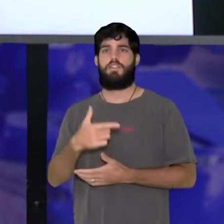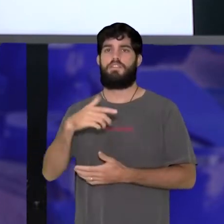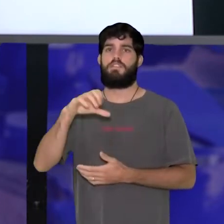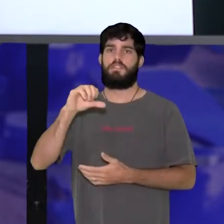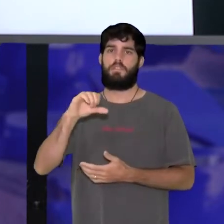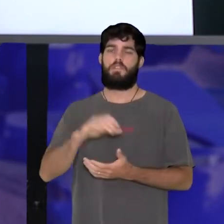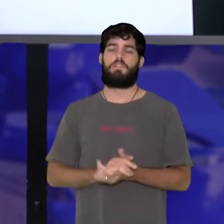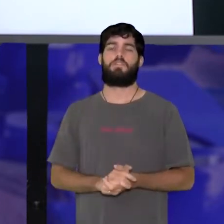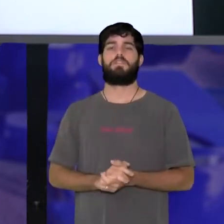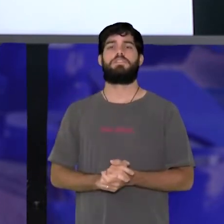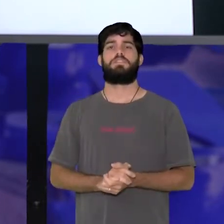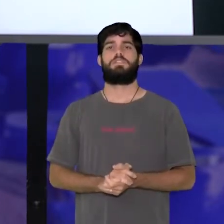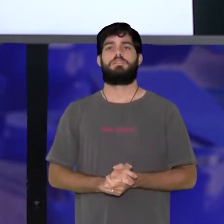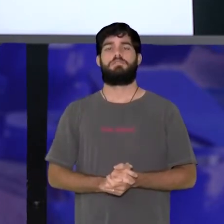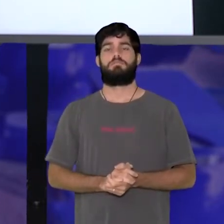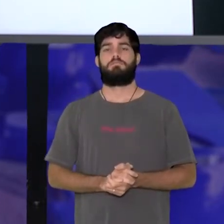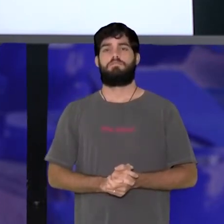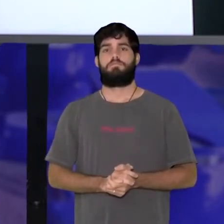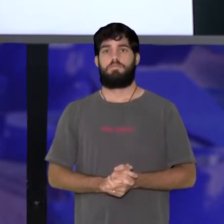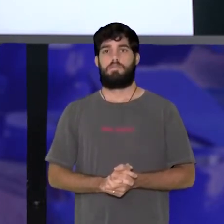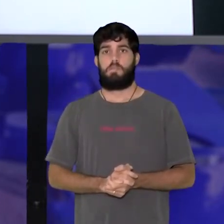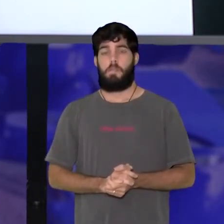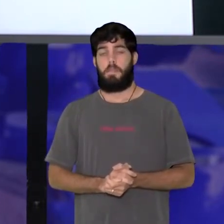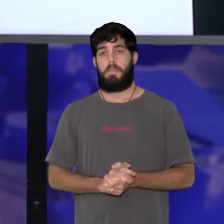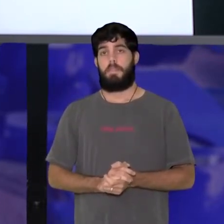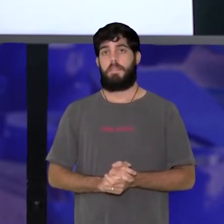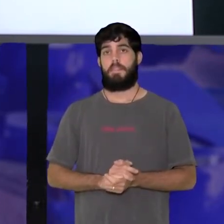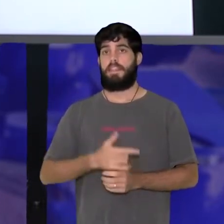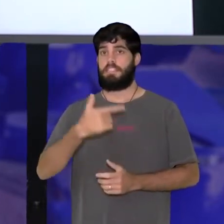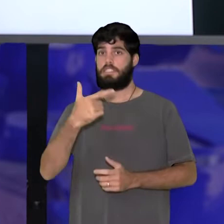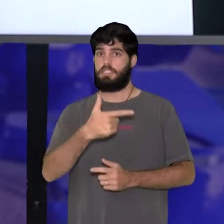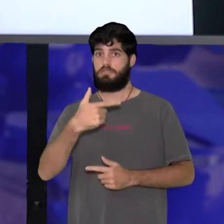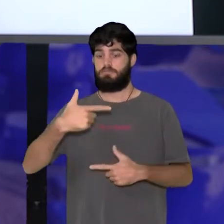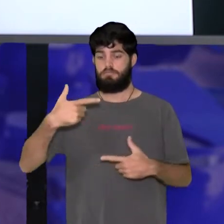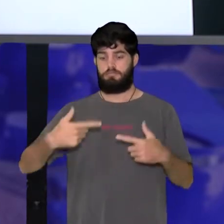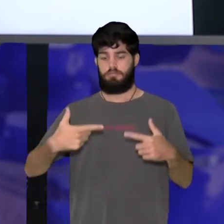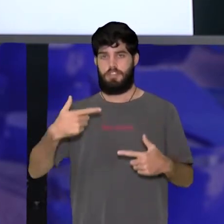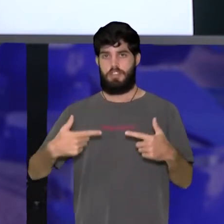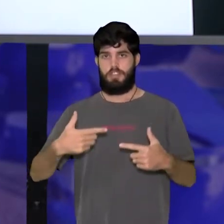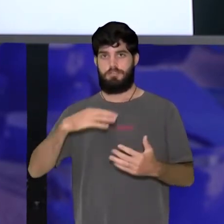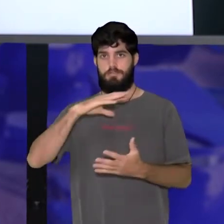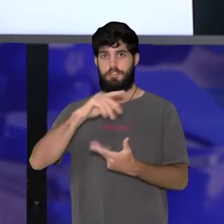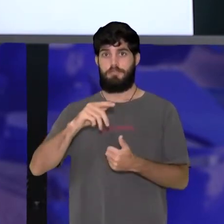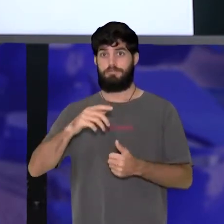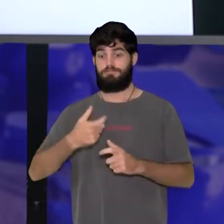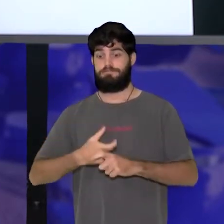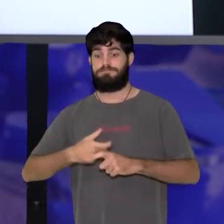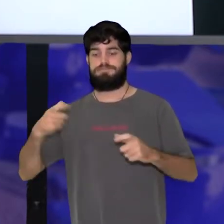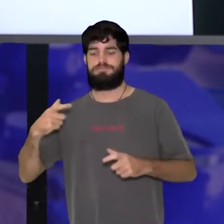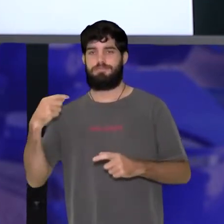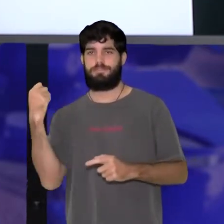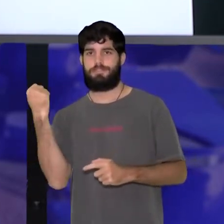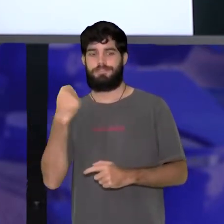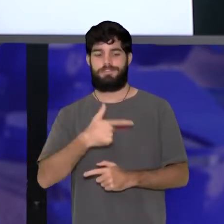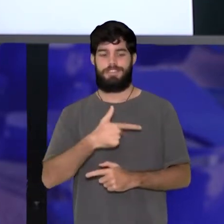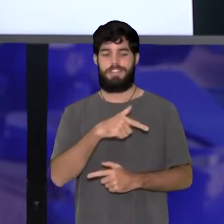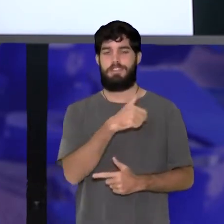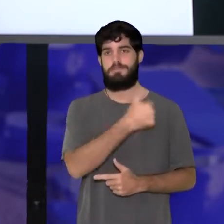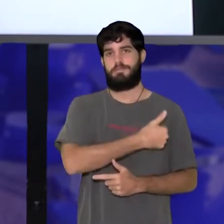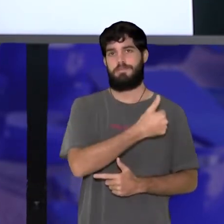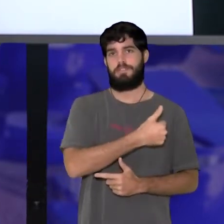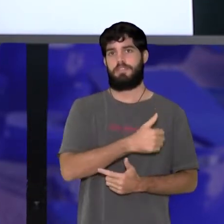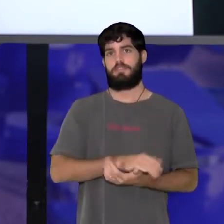como a gente costuma chamar. Como a Segunda Guerra Mundial foi muito maior do que a Primeira, talvez ela